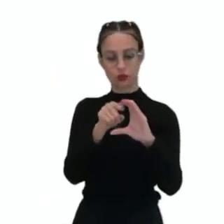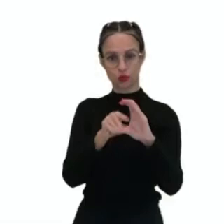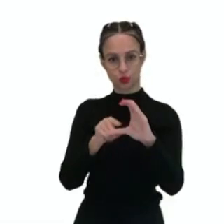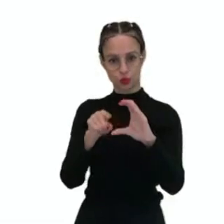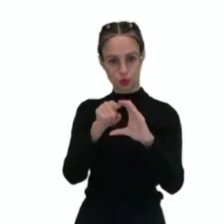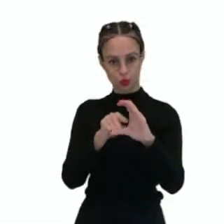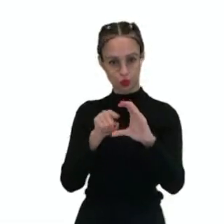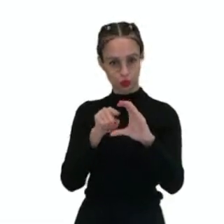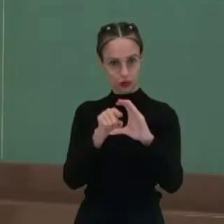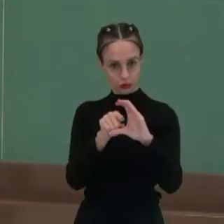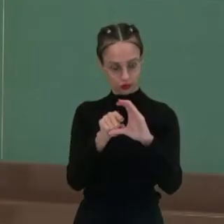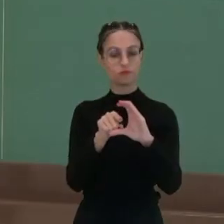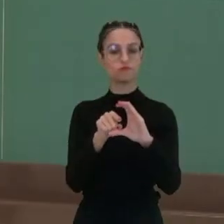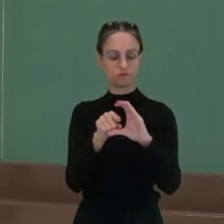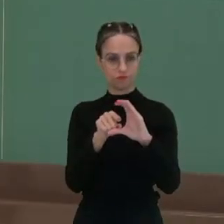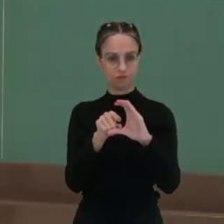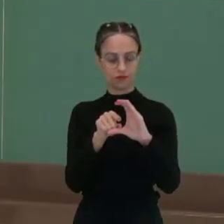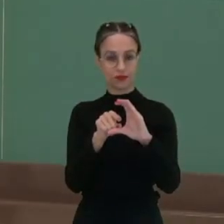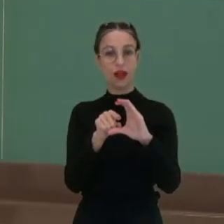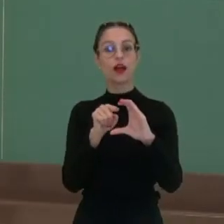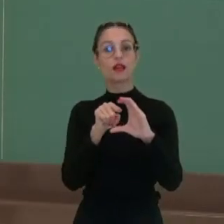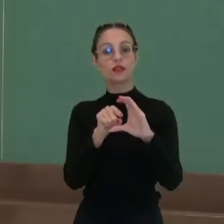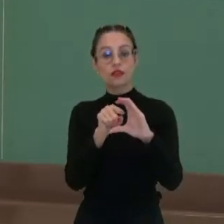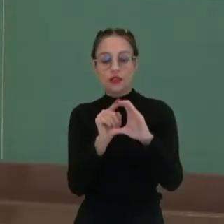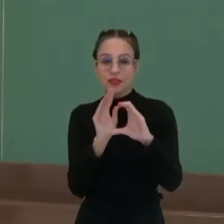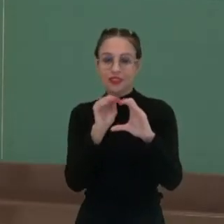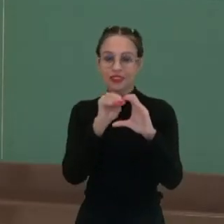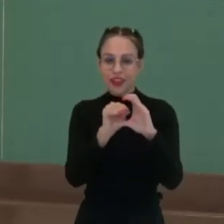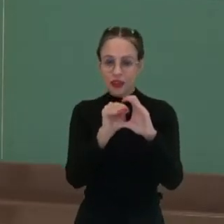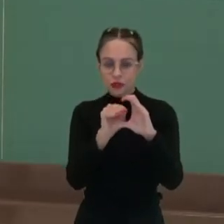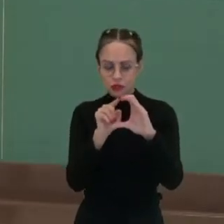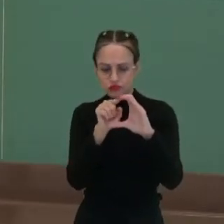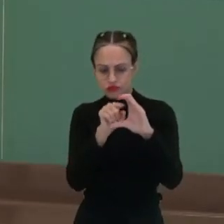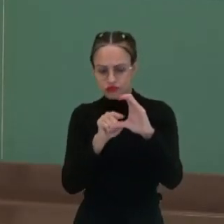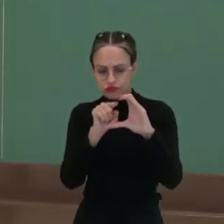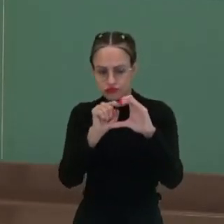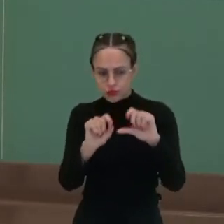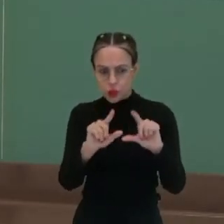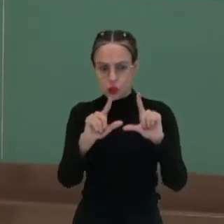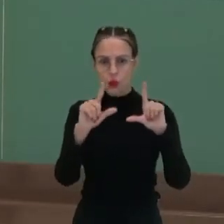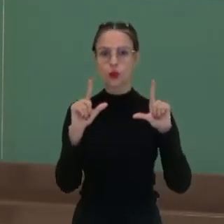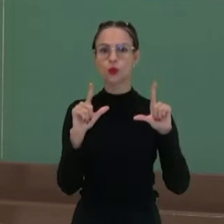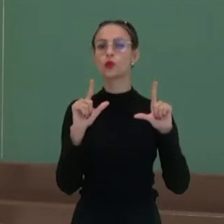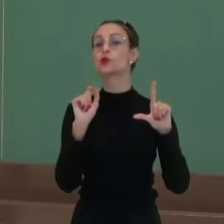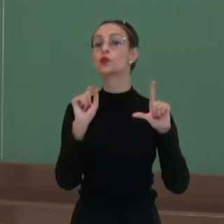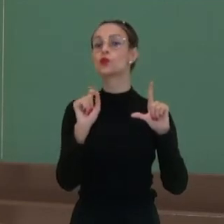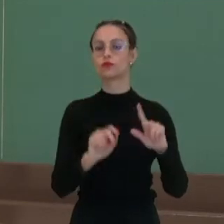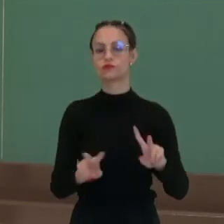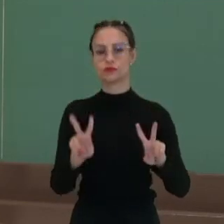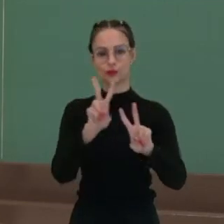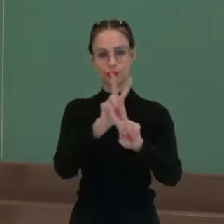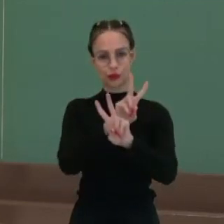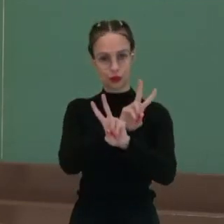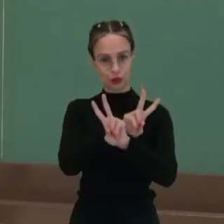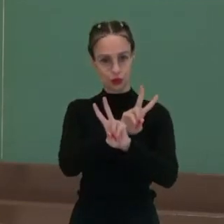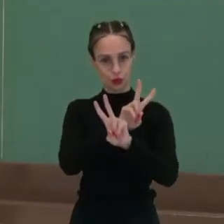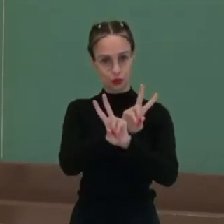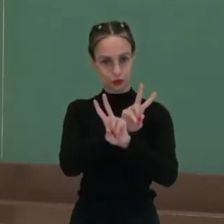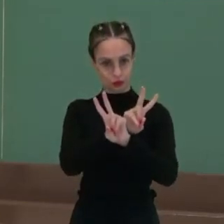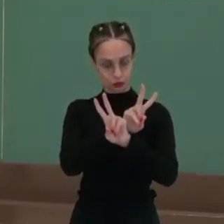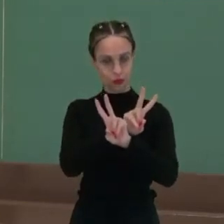núcleo da célula. Dentro dessas células nós estamos vendo os cromossomos e